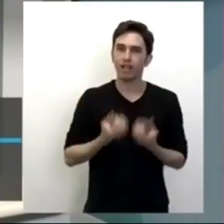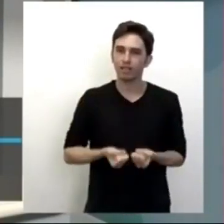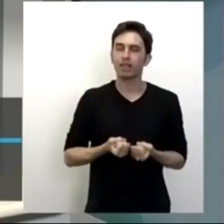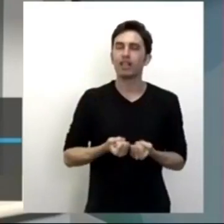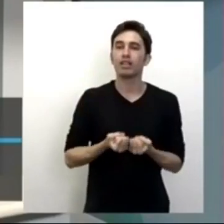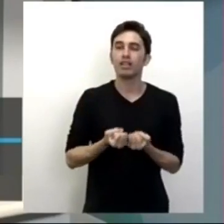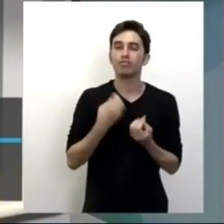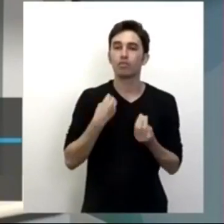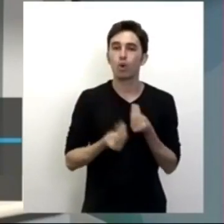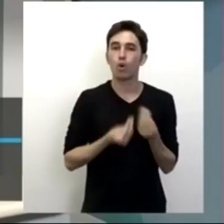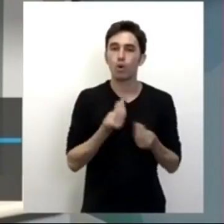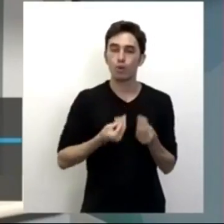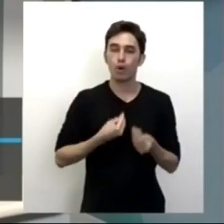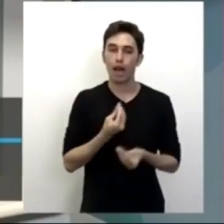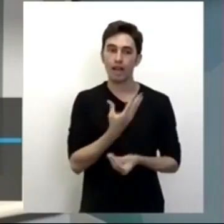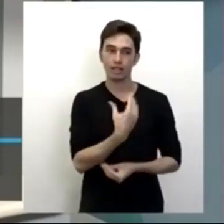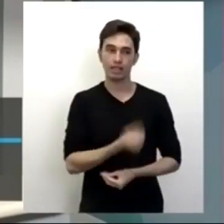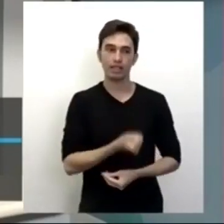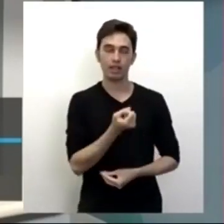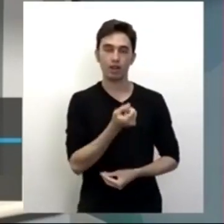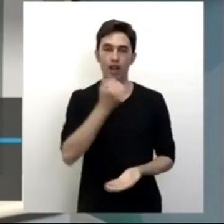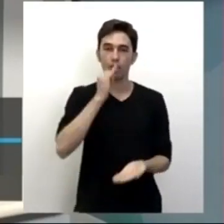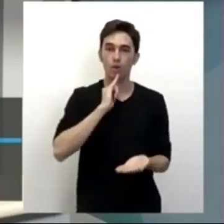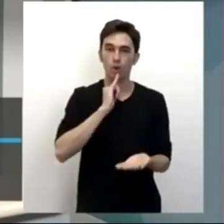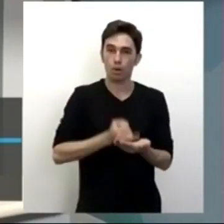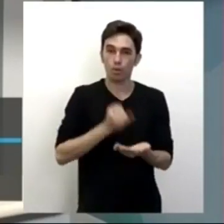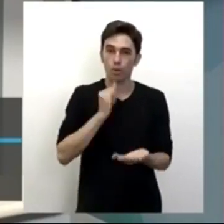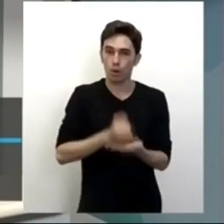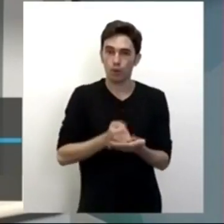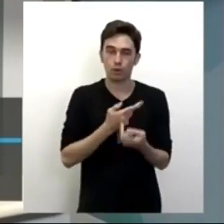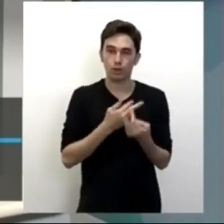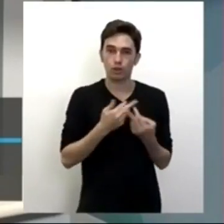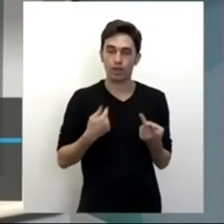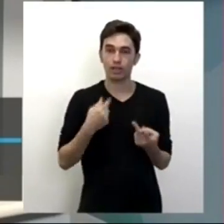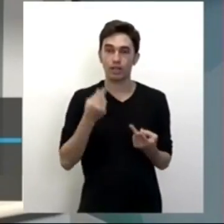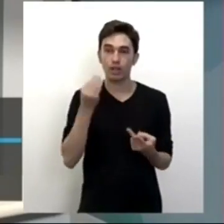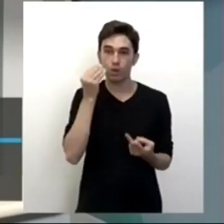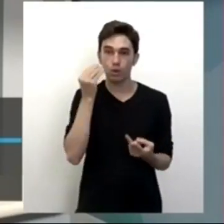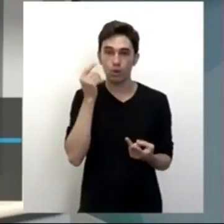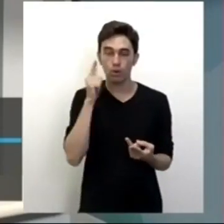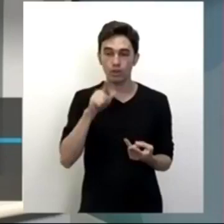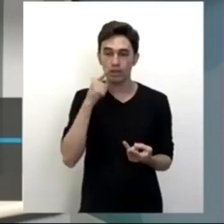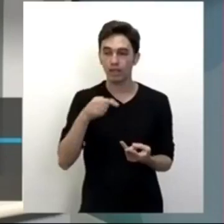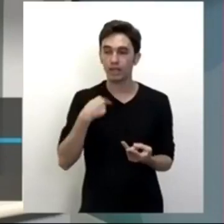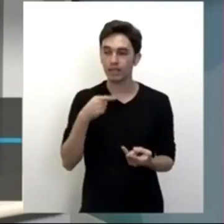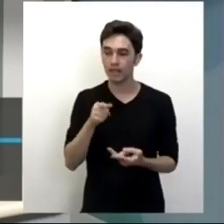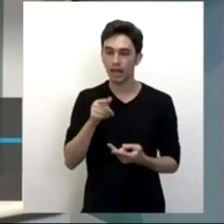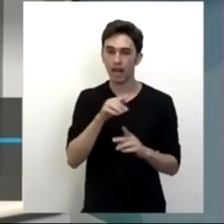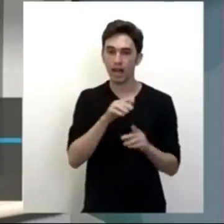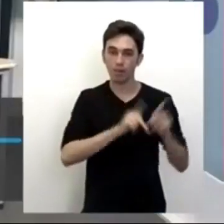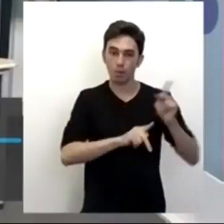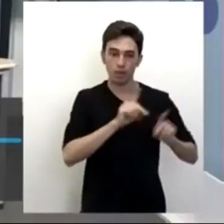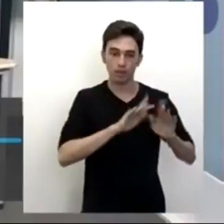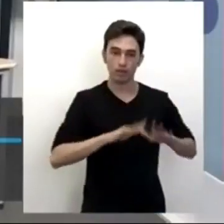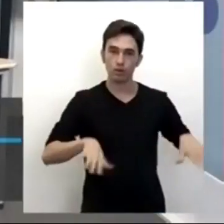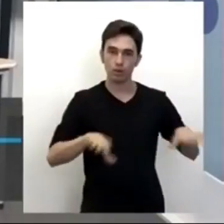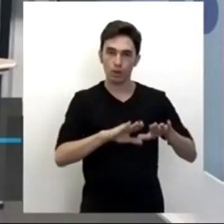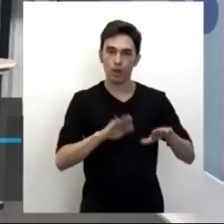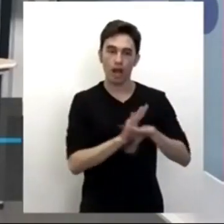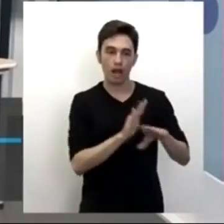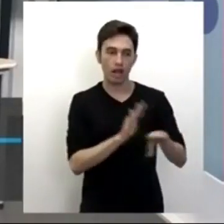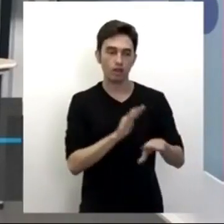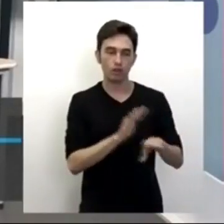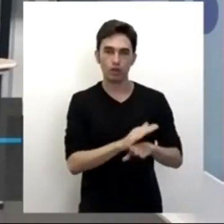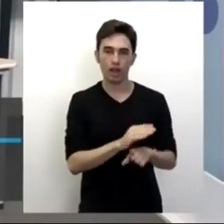da arrecadação de imposto, produzir condições mínimas de vida e de dignidade para a sua população. Perfeito.